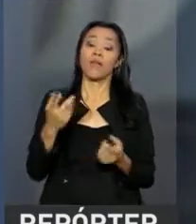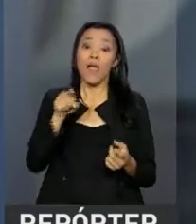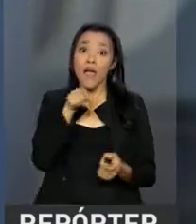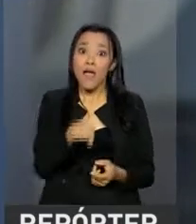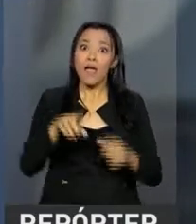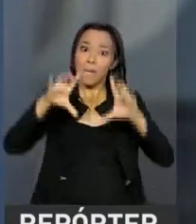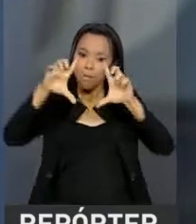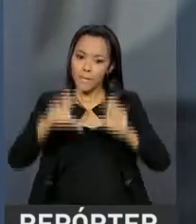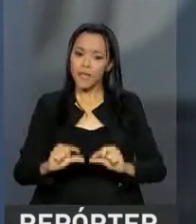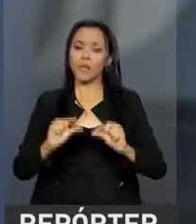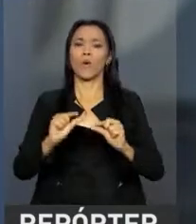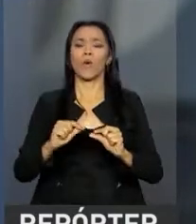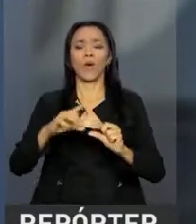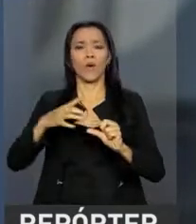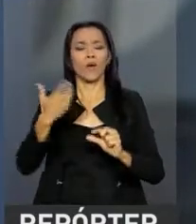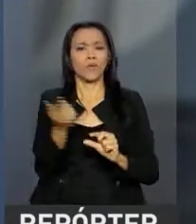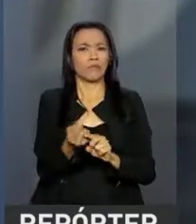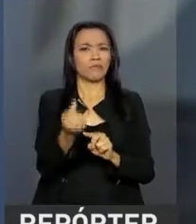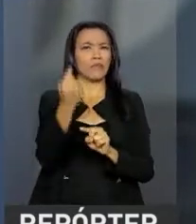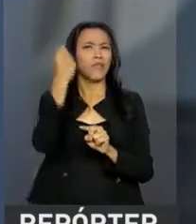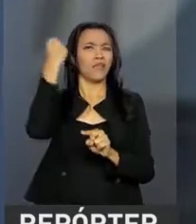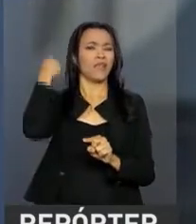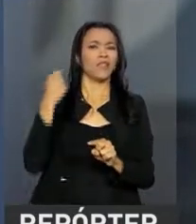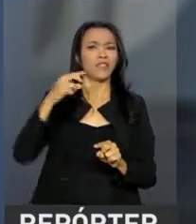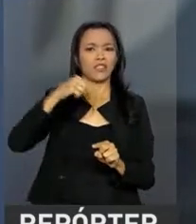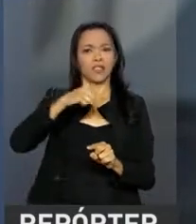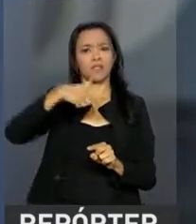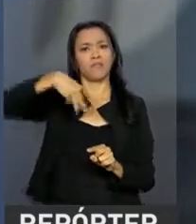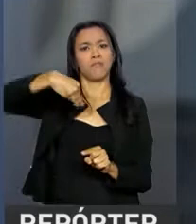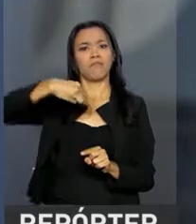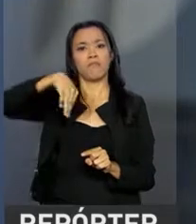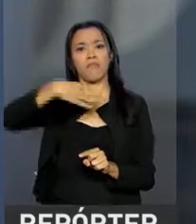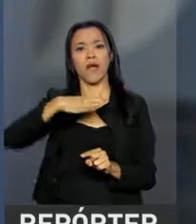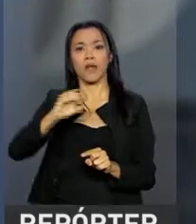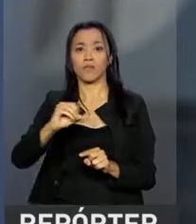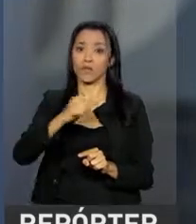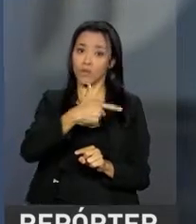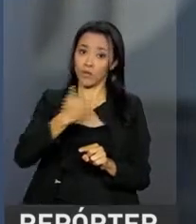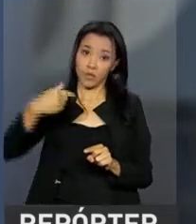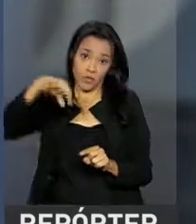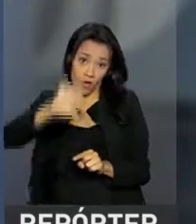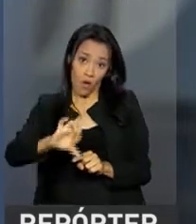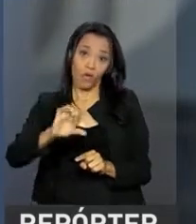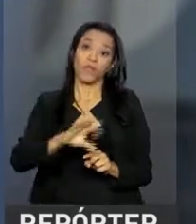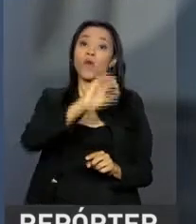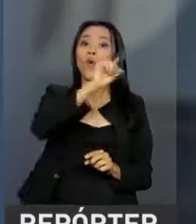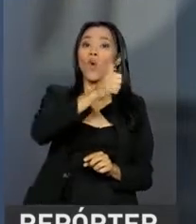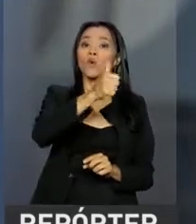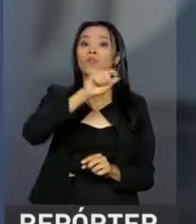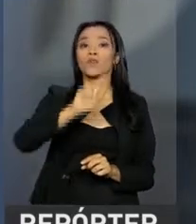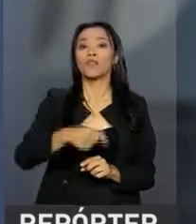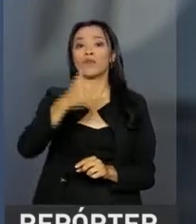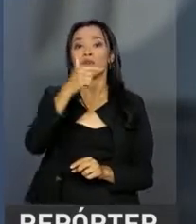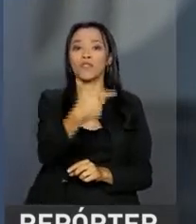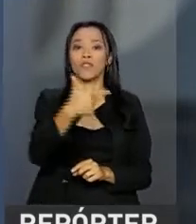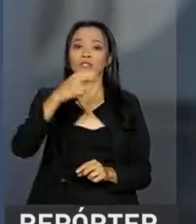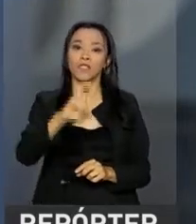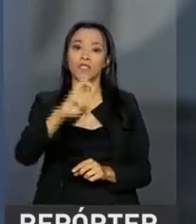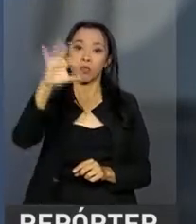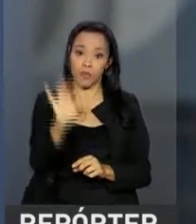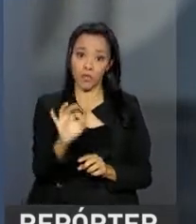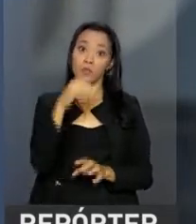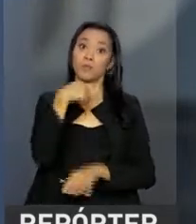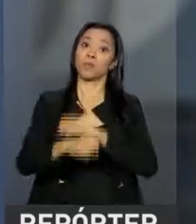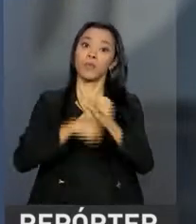maior redução desde março de 2009 eo atual patamar de 11,25 por cento ao